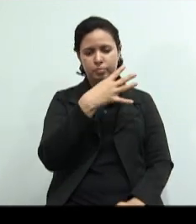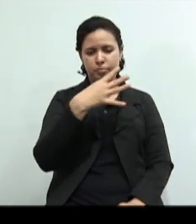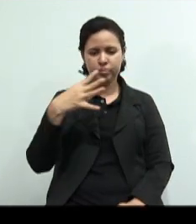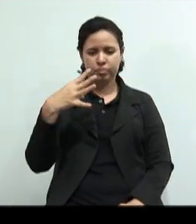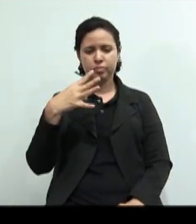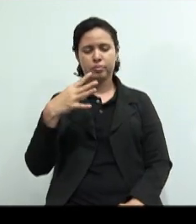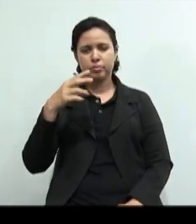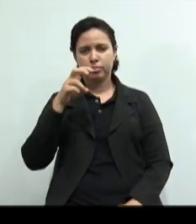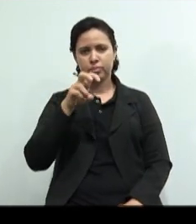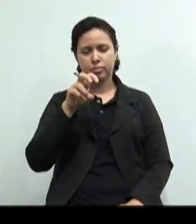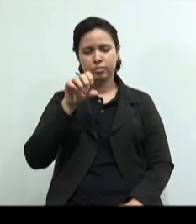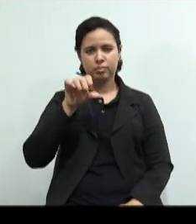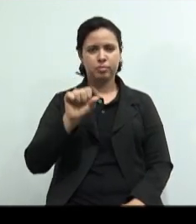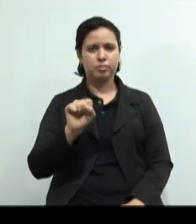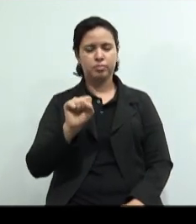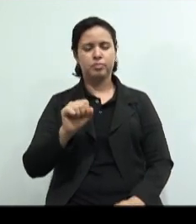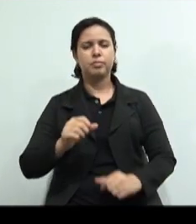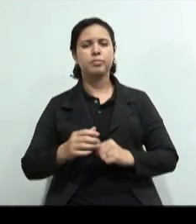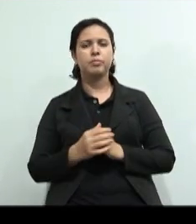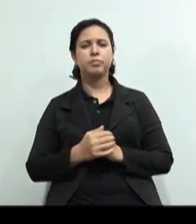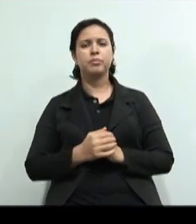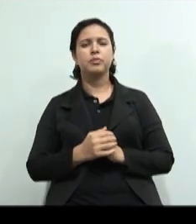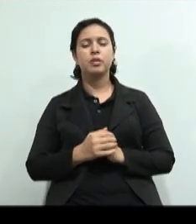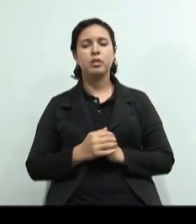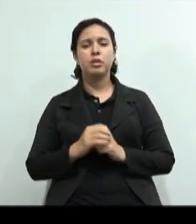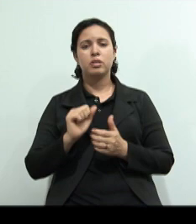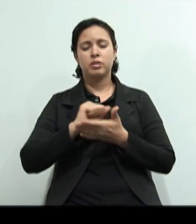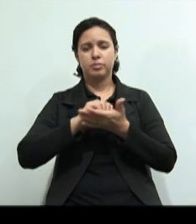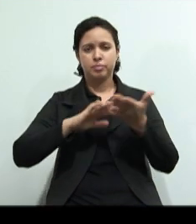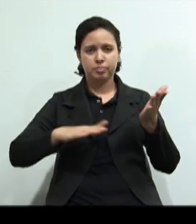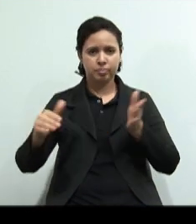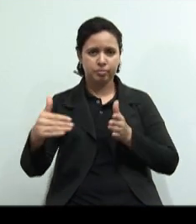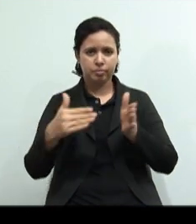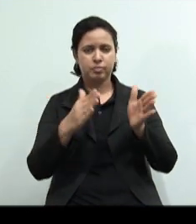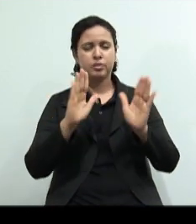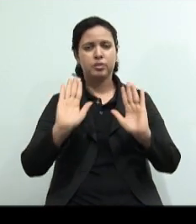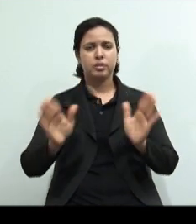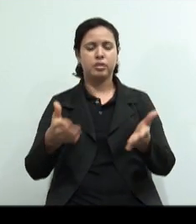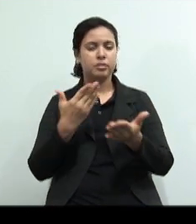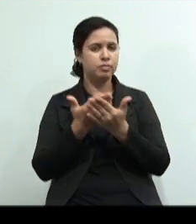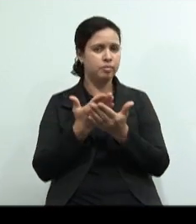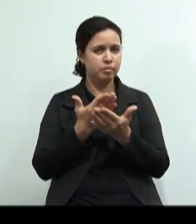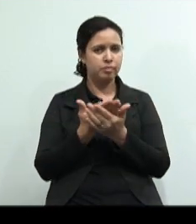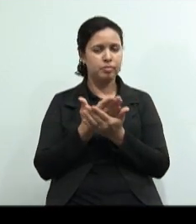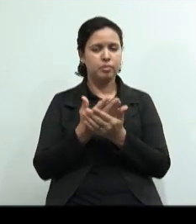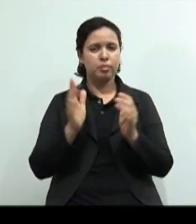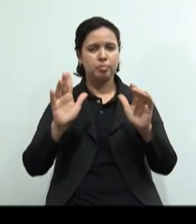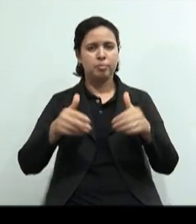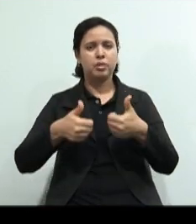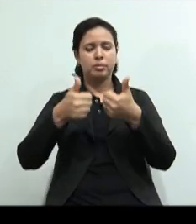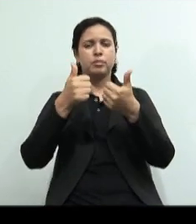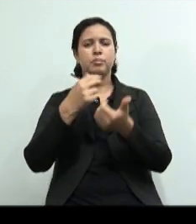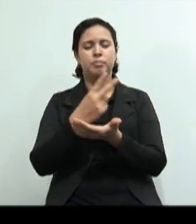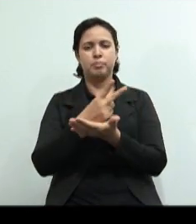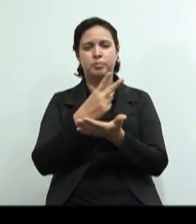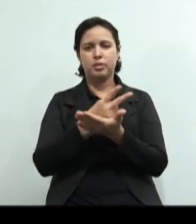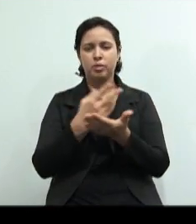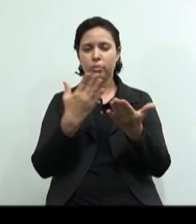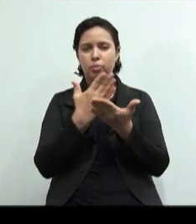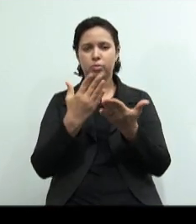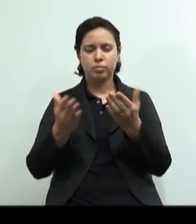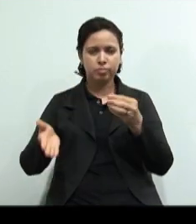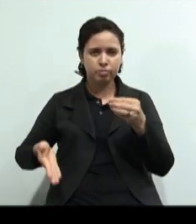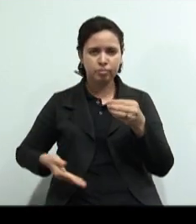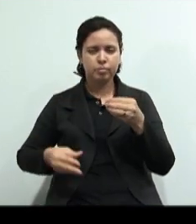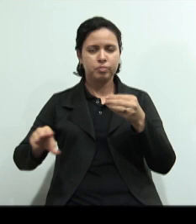atividade de percurso, vocês já viram falar um pouquinho sobre melhoria contínua, certo? Nós vamos reforçar isso nessa aula